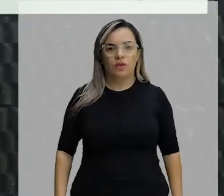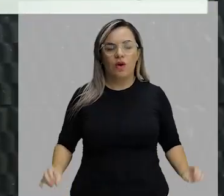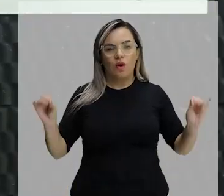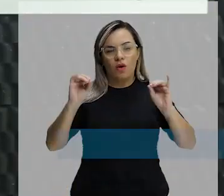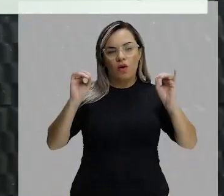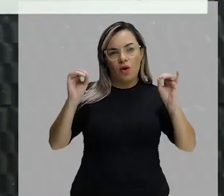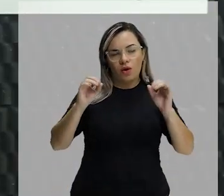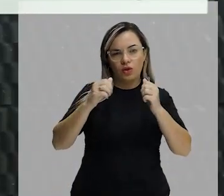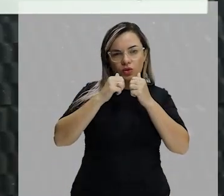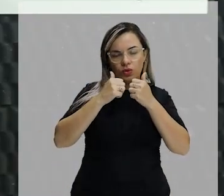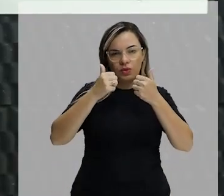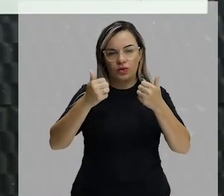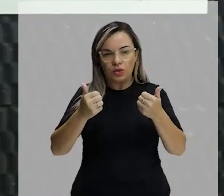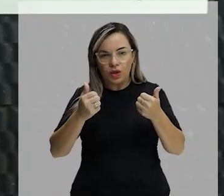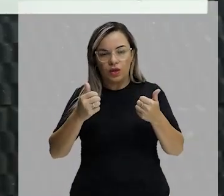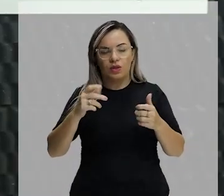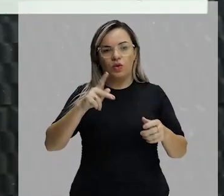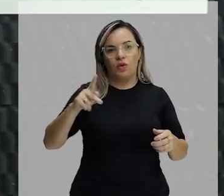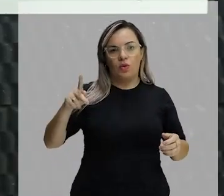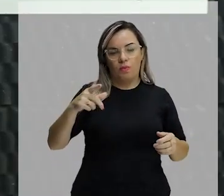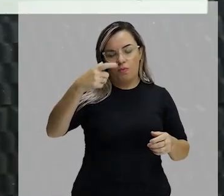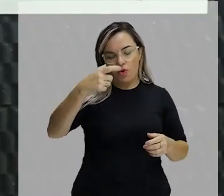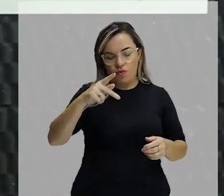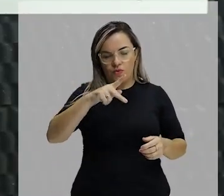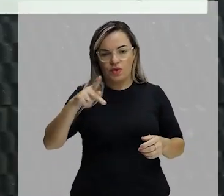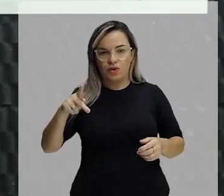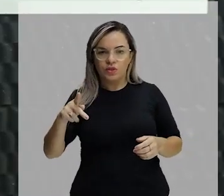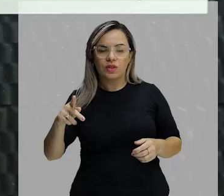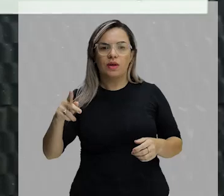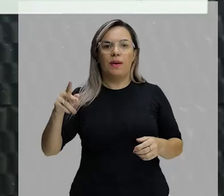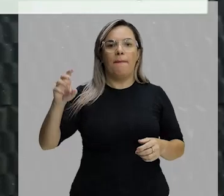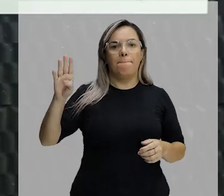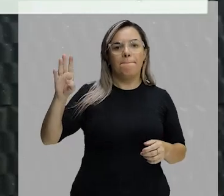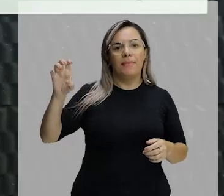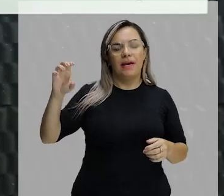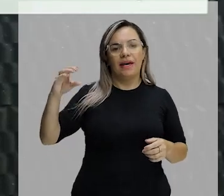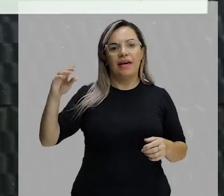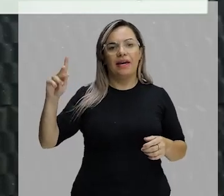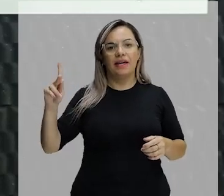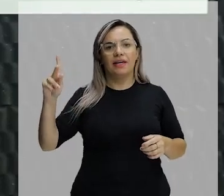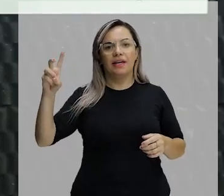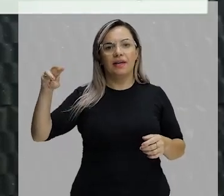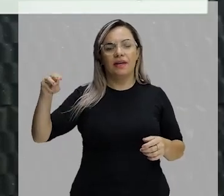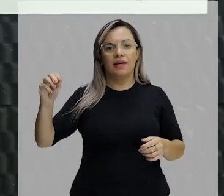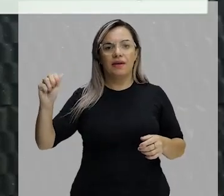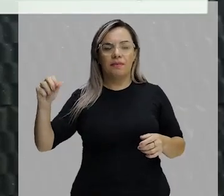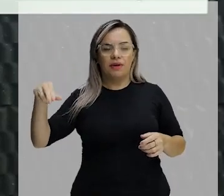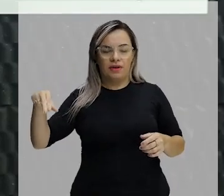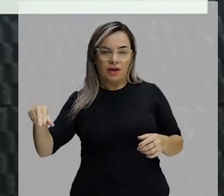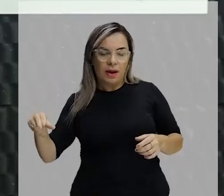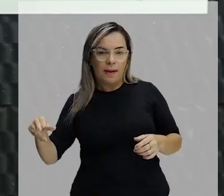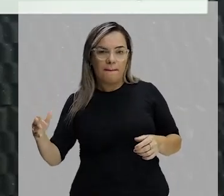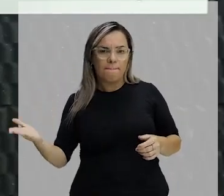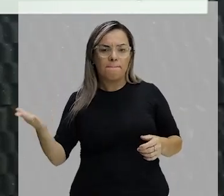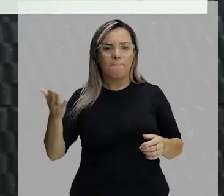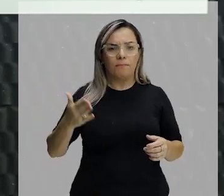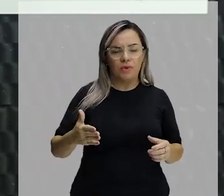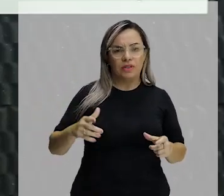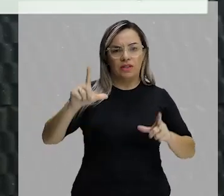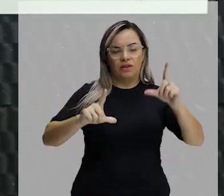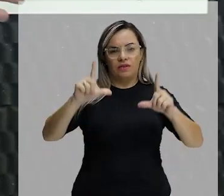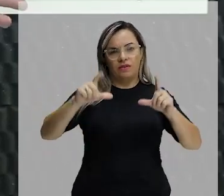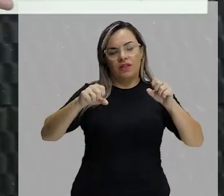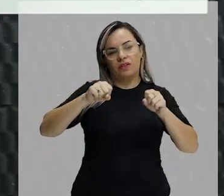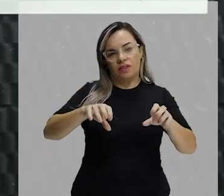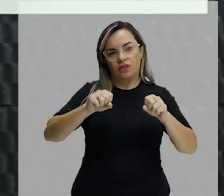Olá pessoal, aqui é o professor Maroni Beckman, professor de matemática da Rede Estadual de Ensino, mais uma vez com vocês aqui na TV Educação,